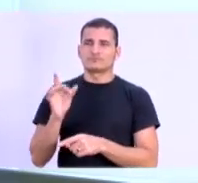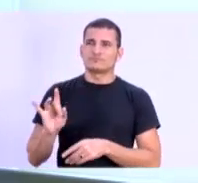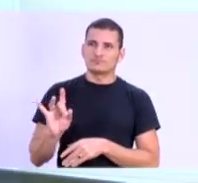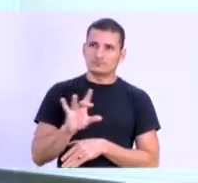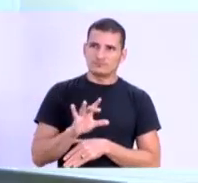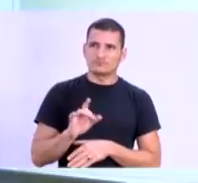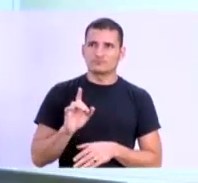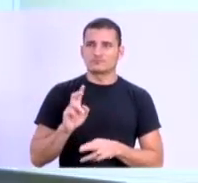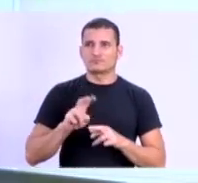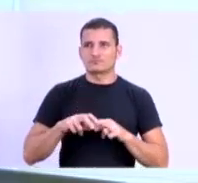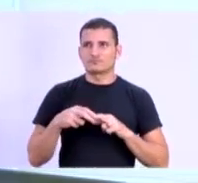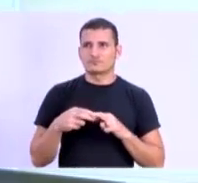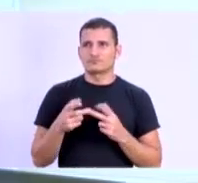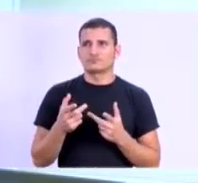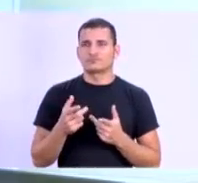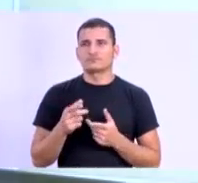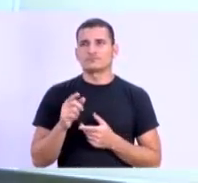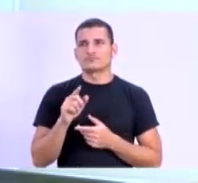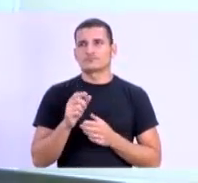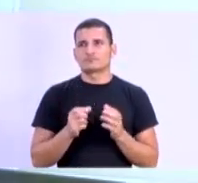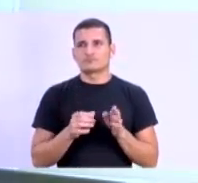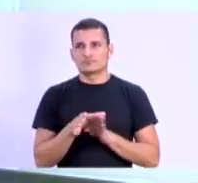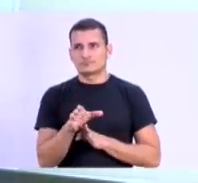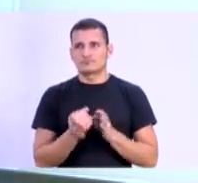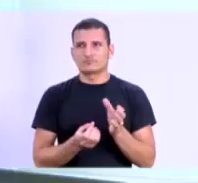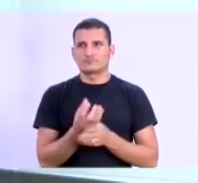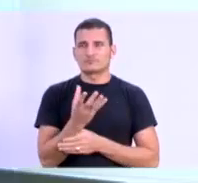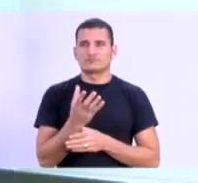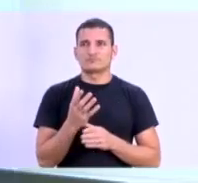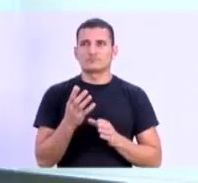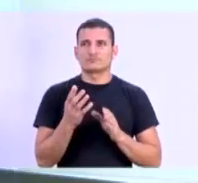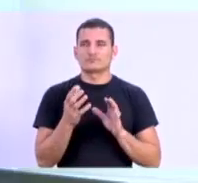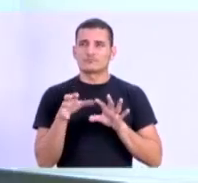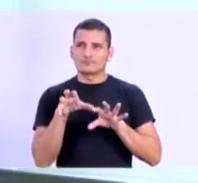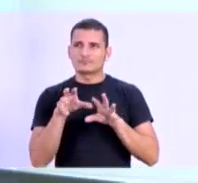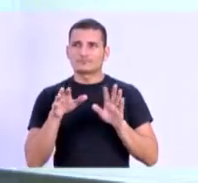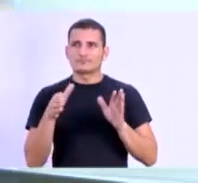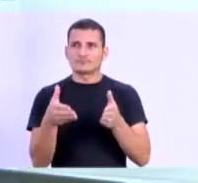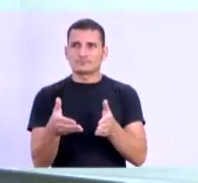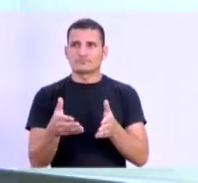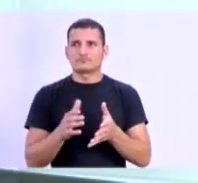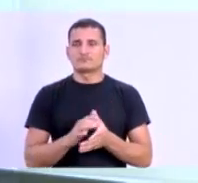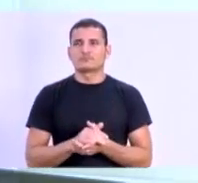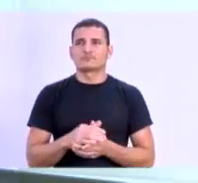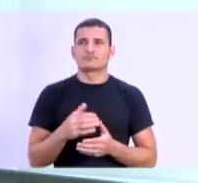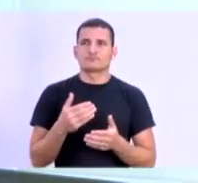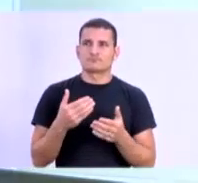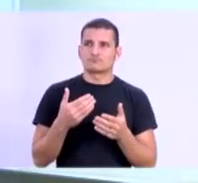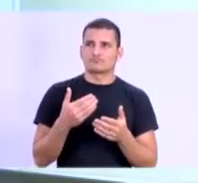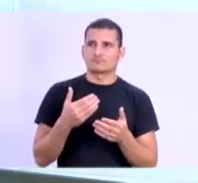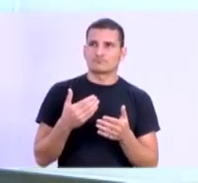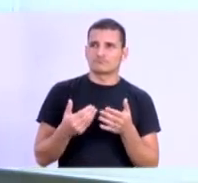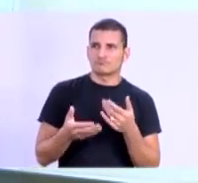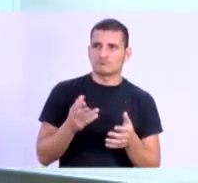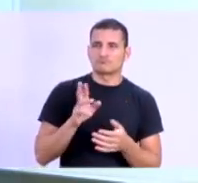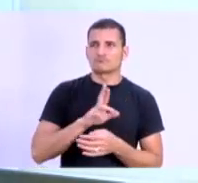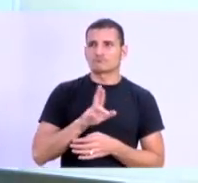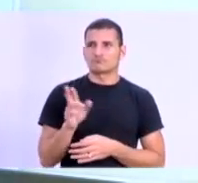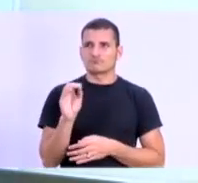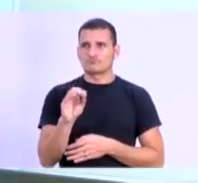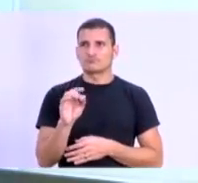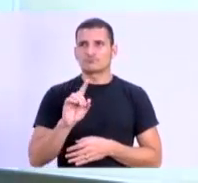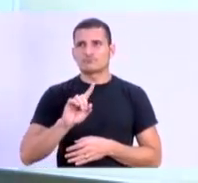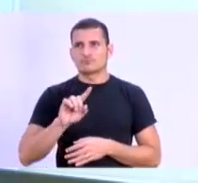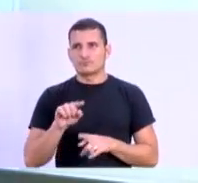isso que a gente recomenda criar uma característica específica para isso. E as características a gente pode dar qualquer nome, né? Mas o padrão do nome